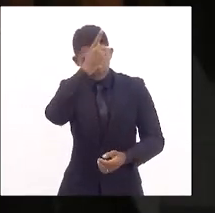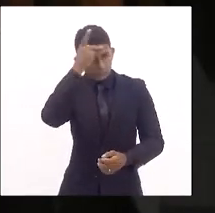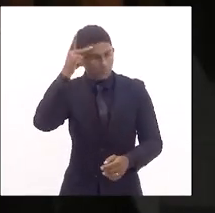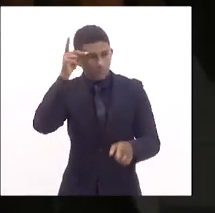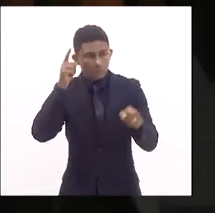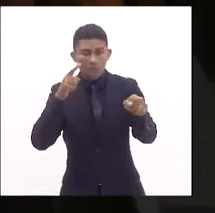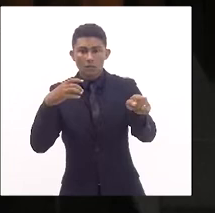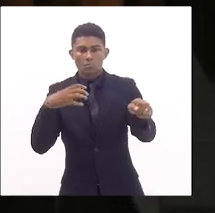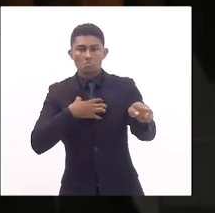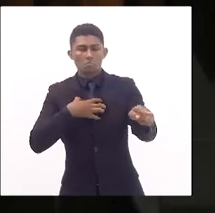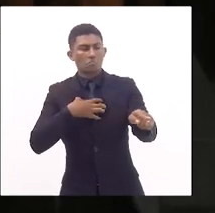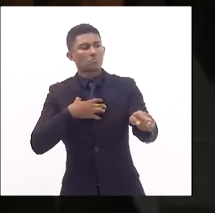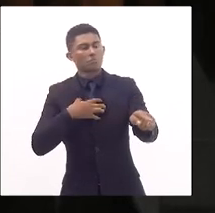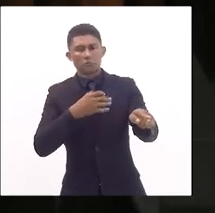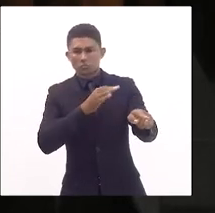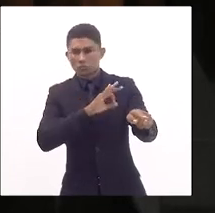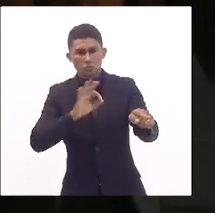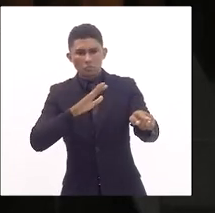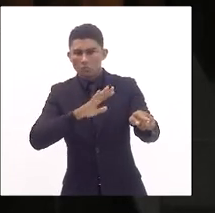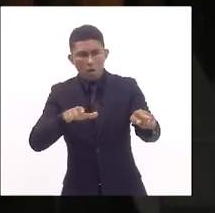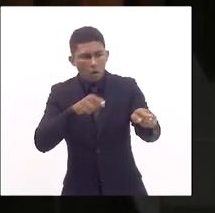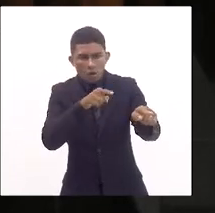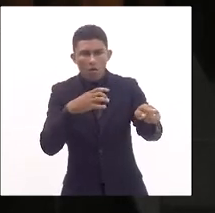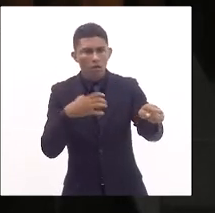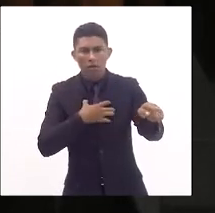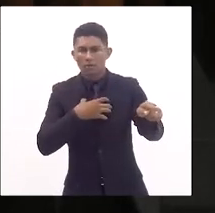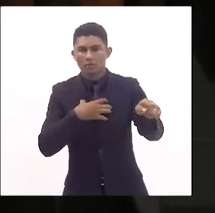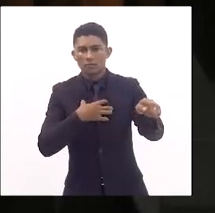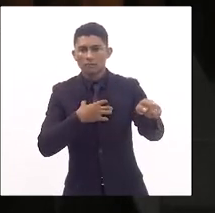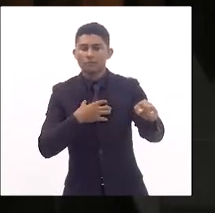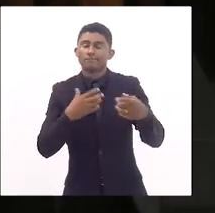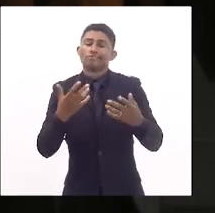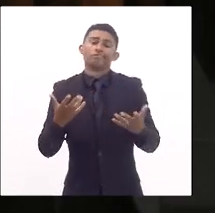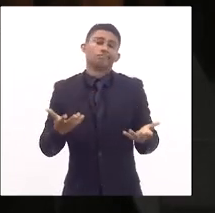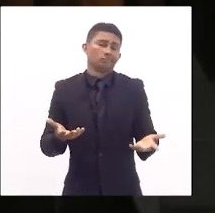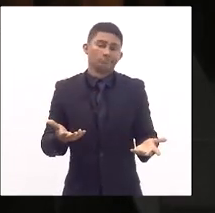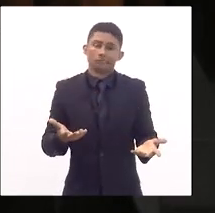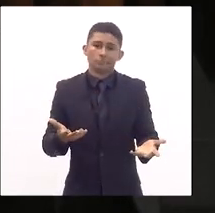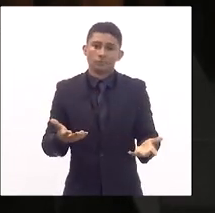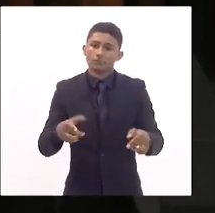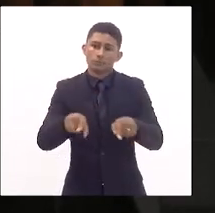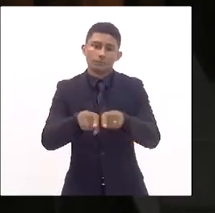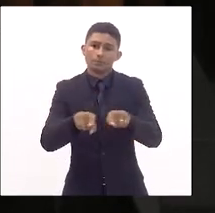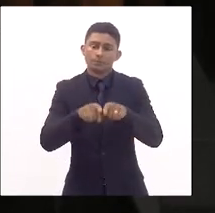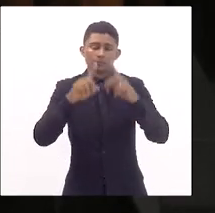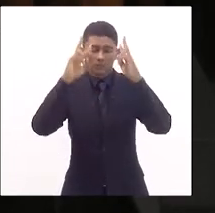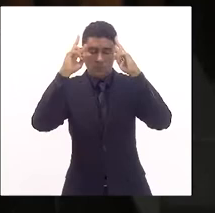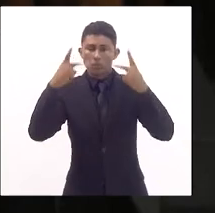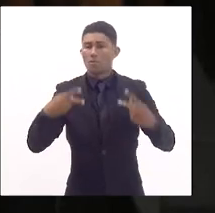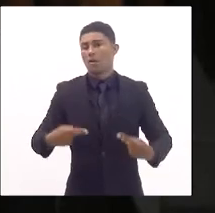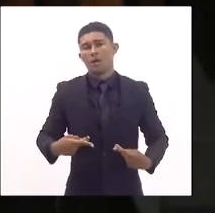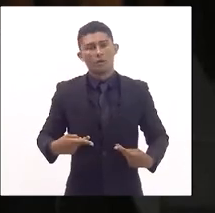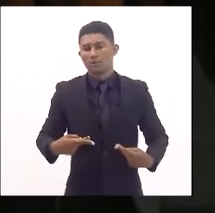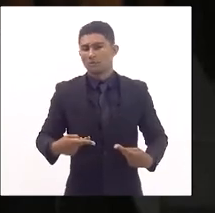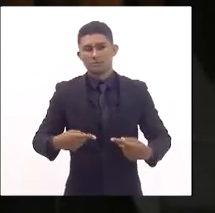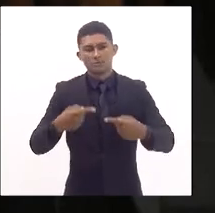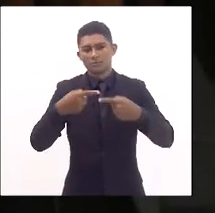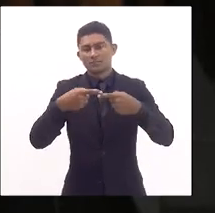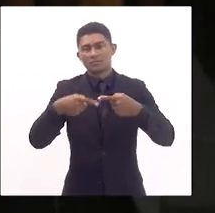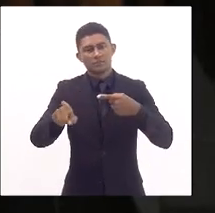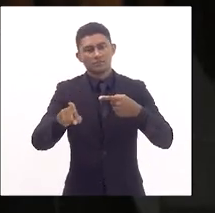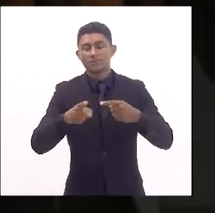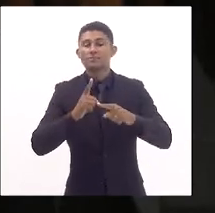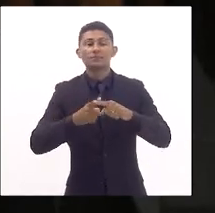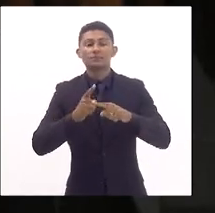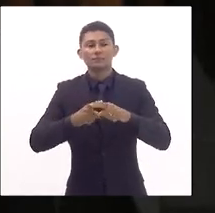e evidentemente se afasta da categoria Humana porque o que